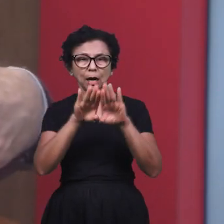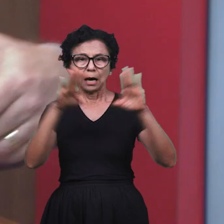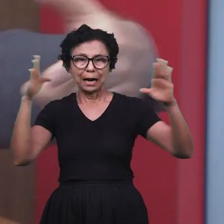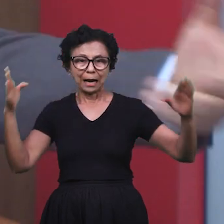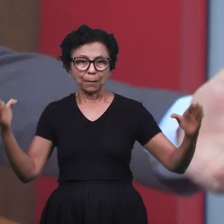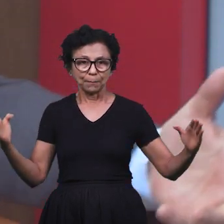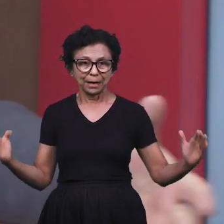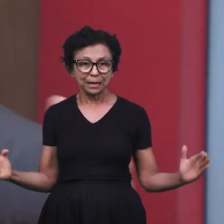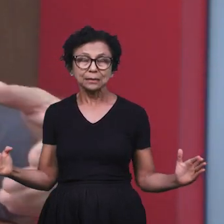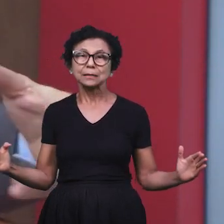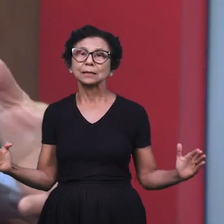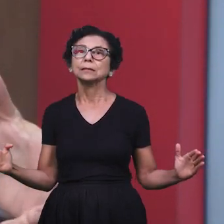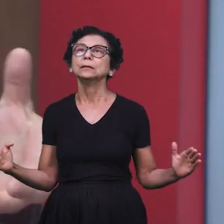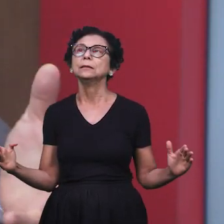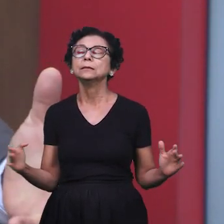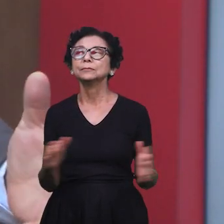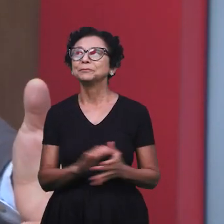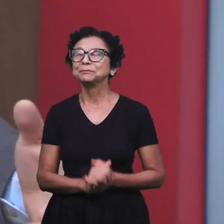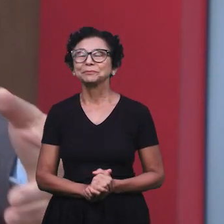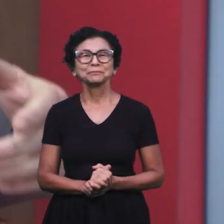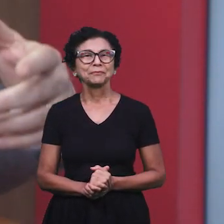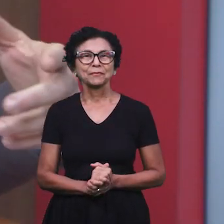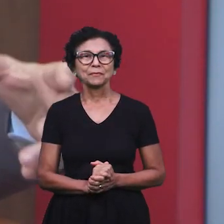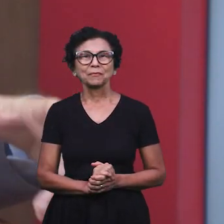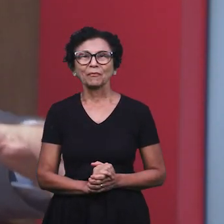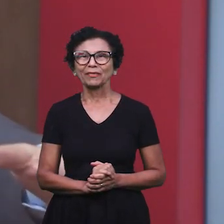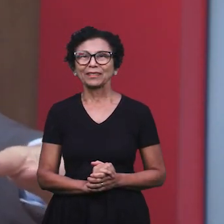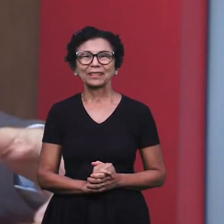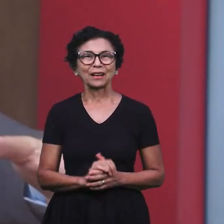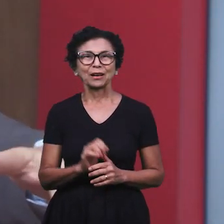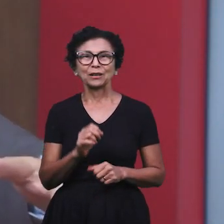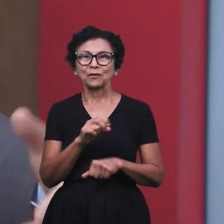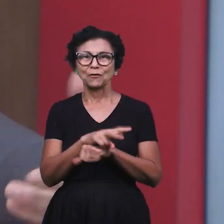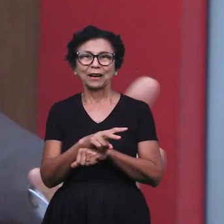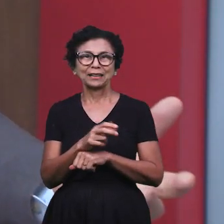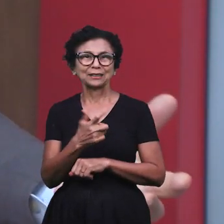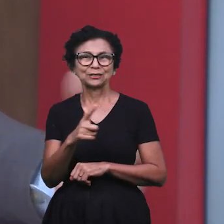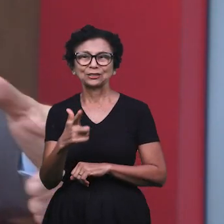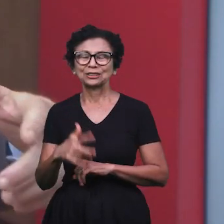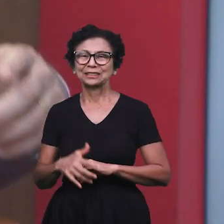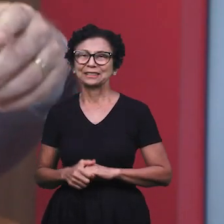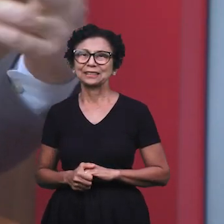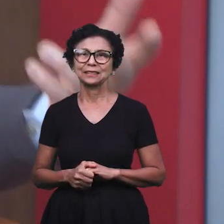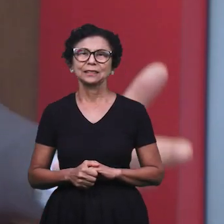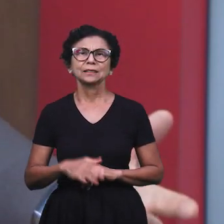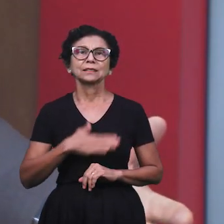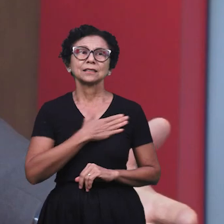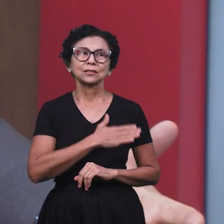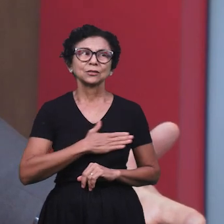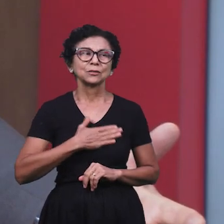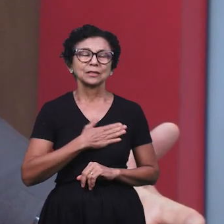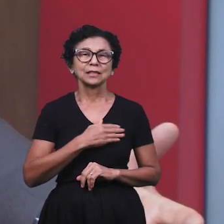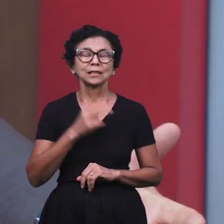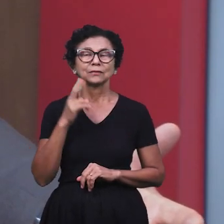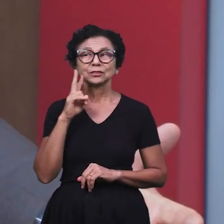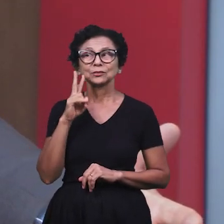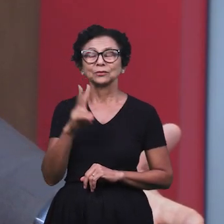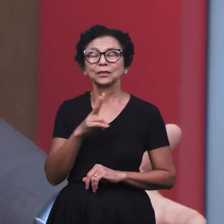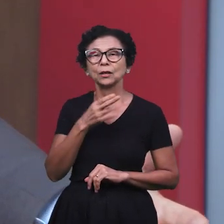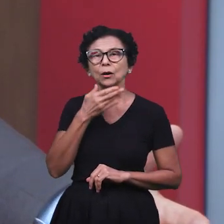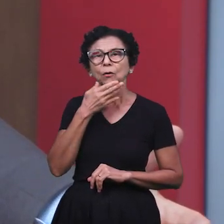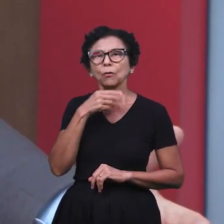ficar um num canto, outro no outro, e a coisa que a gente mais gostava era de ouvir os tios mais velhos ou os avós contando